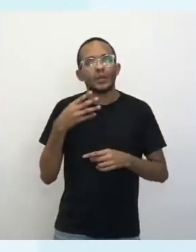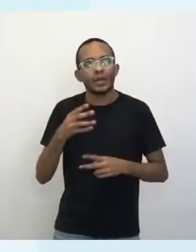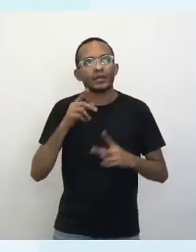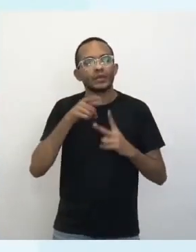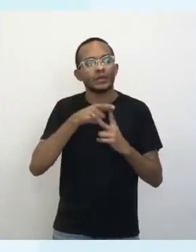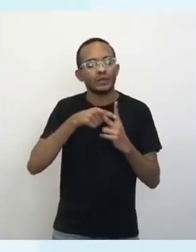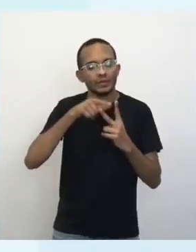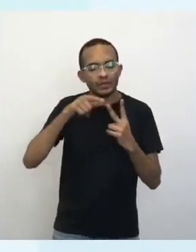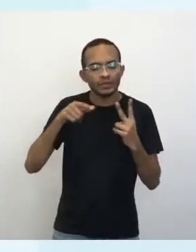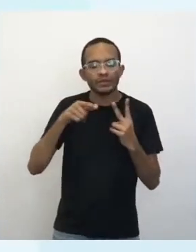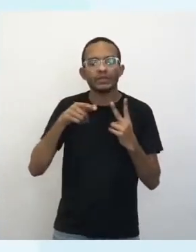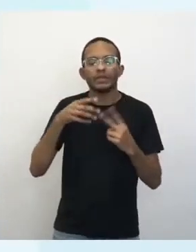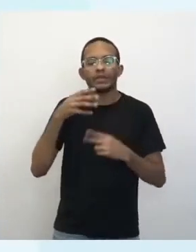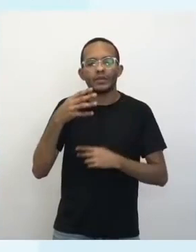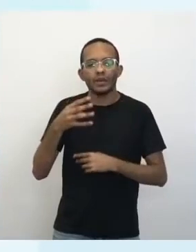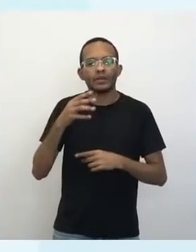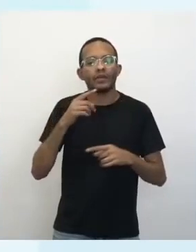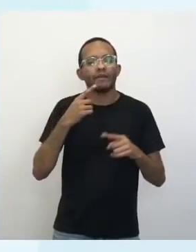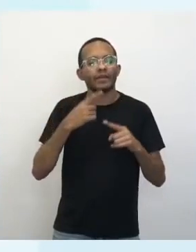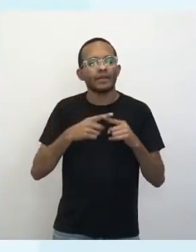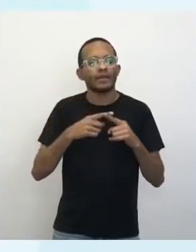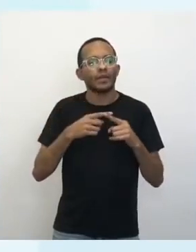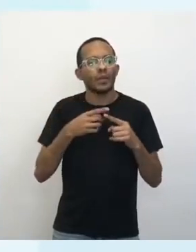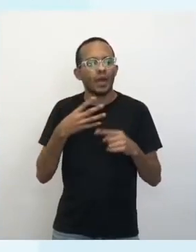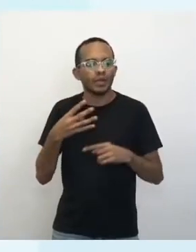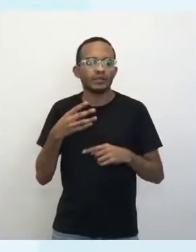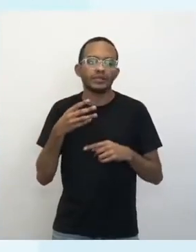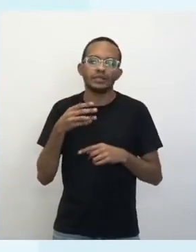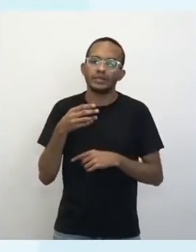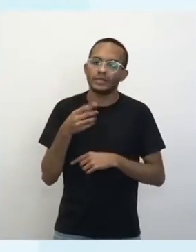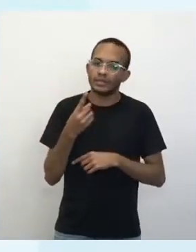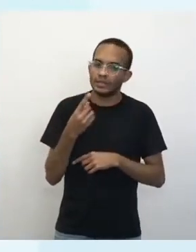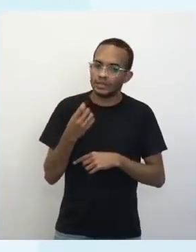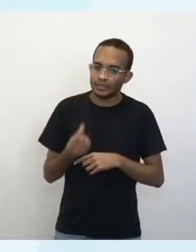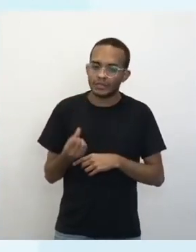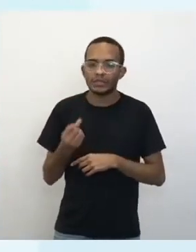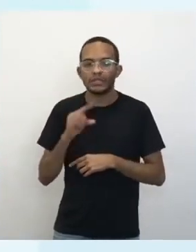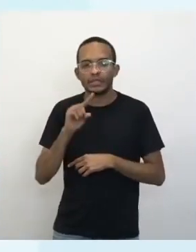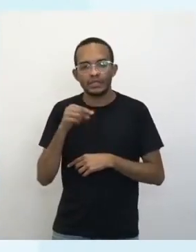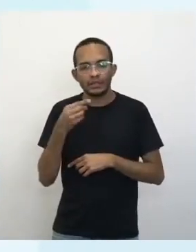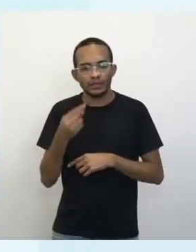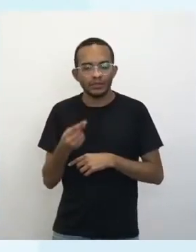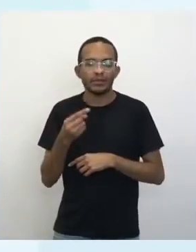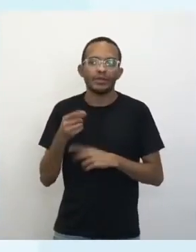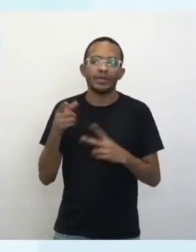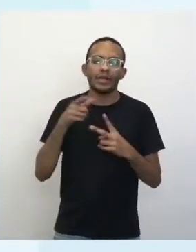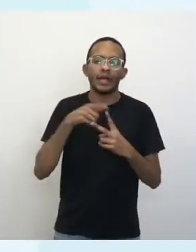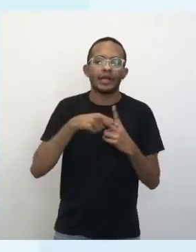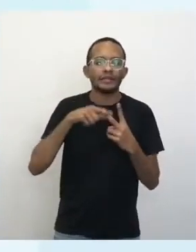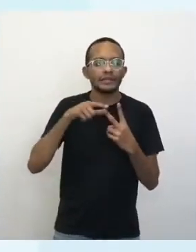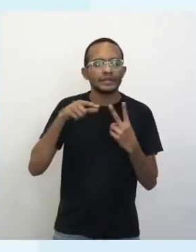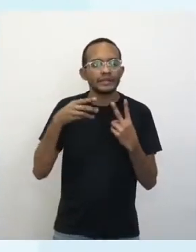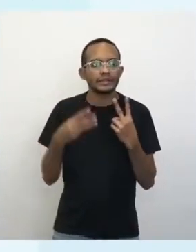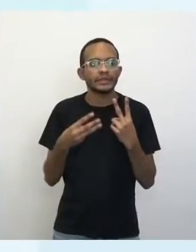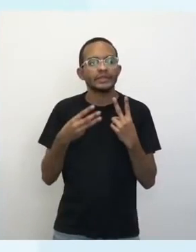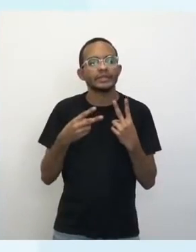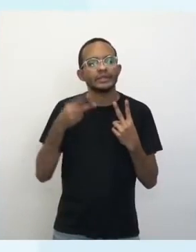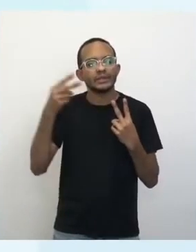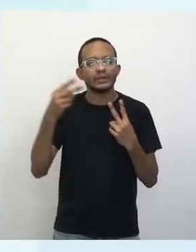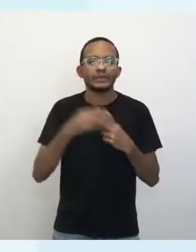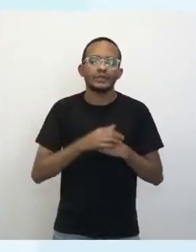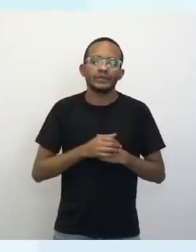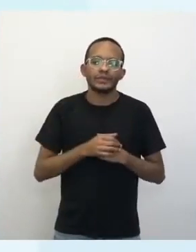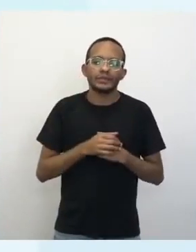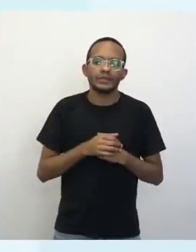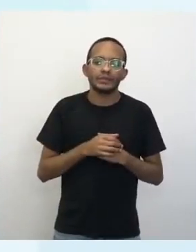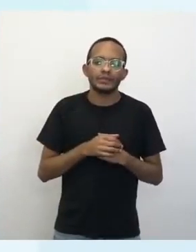quadrado, 4 vezes 4, 16, vezes raiz de 3 elevado ao quadrado, lembra? Índice 2,